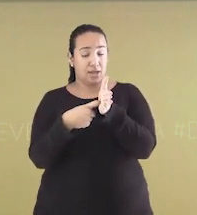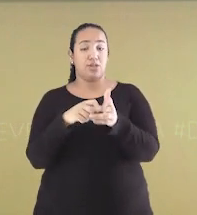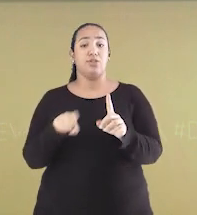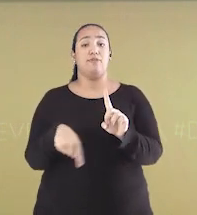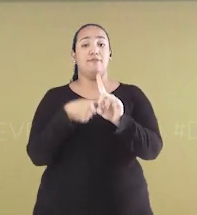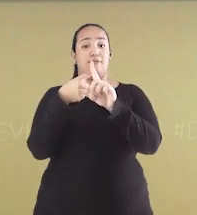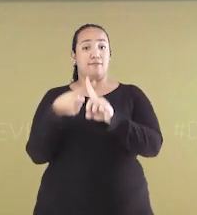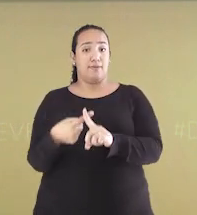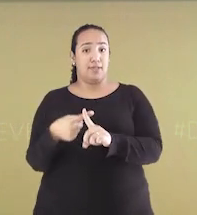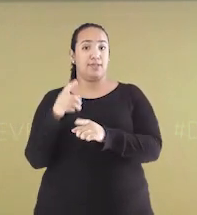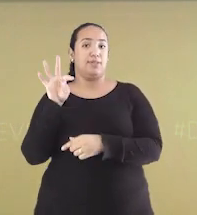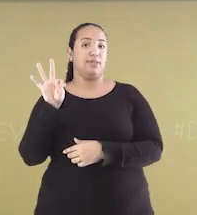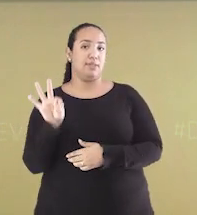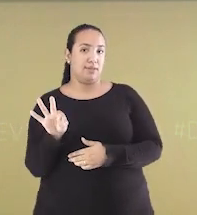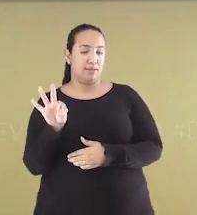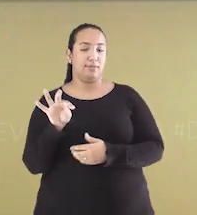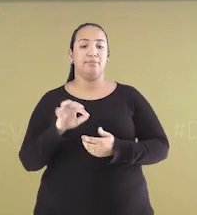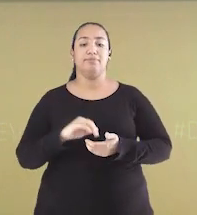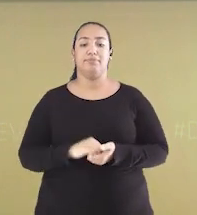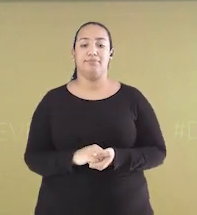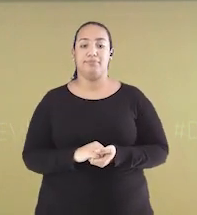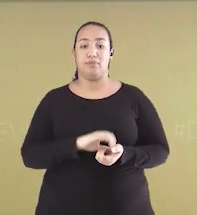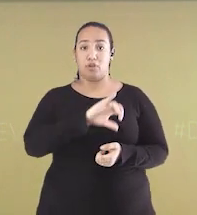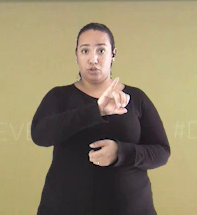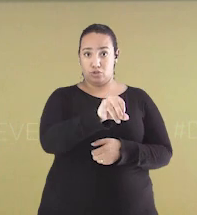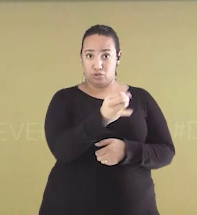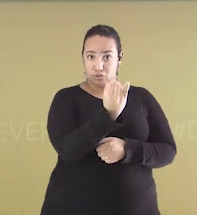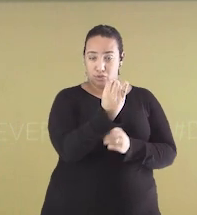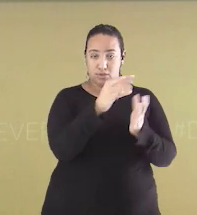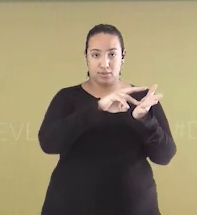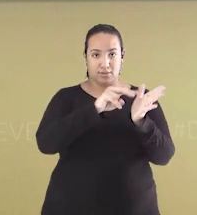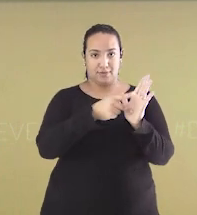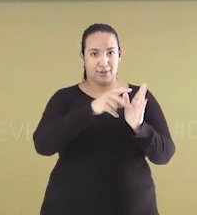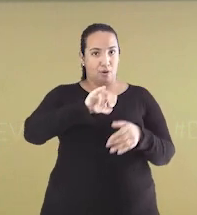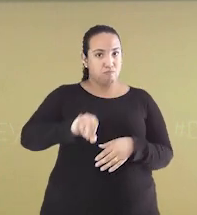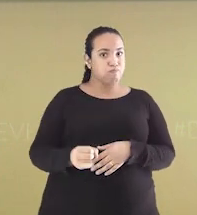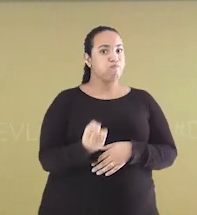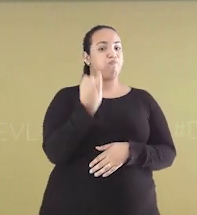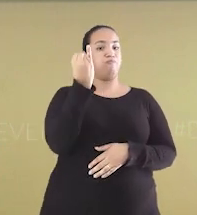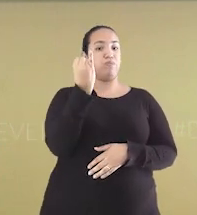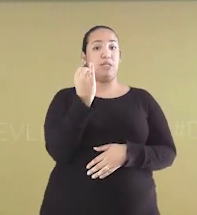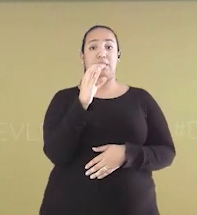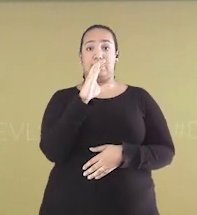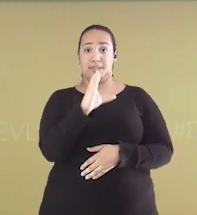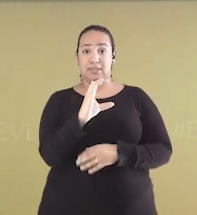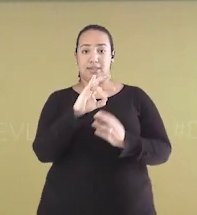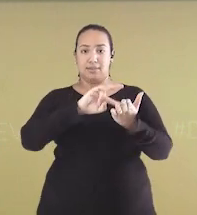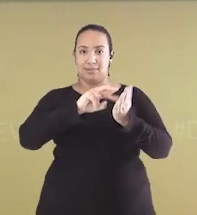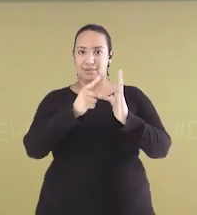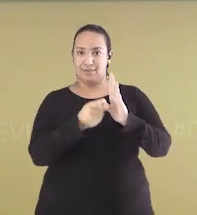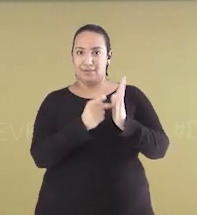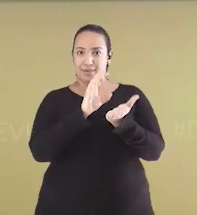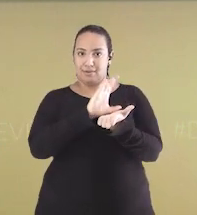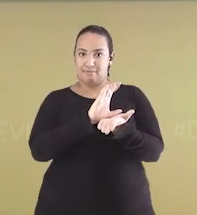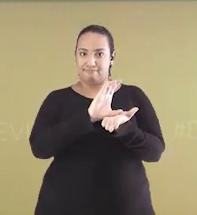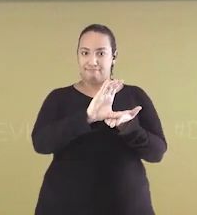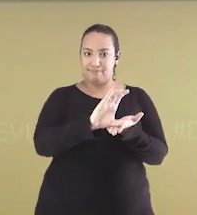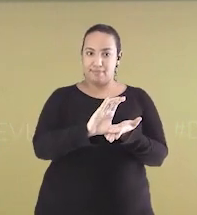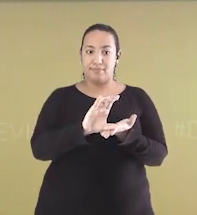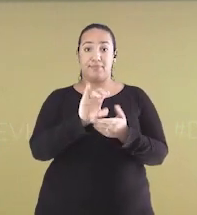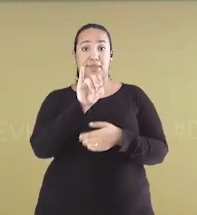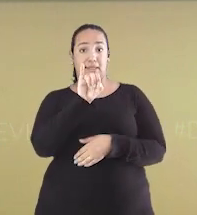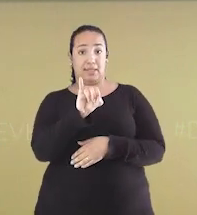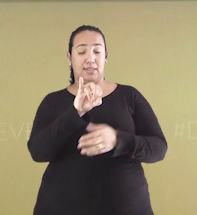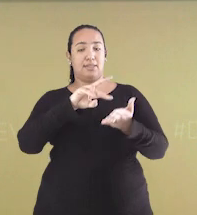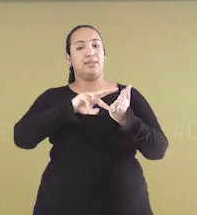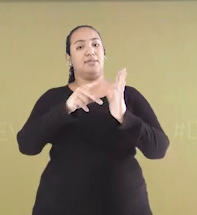juros vezes T, onde J é os juros, C o capital, I representa a taxa